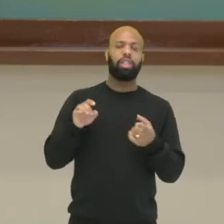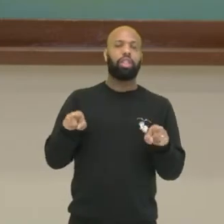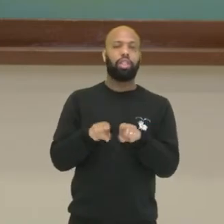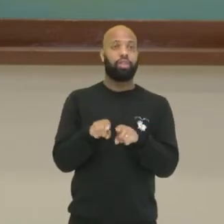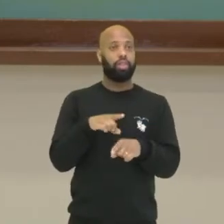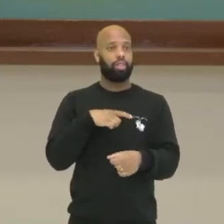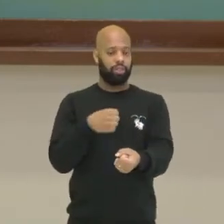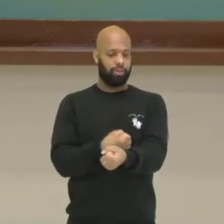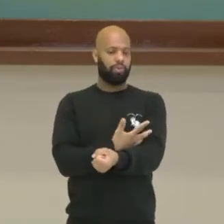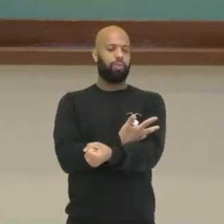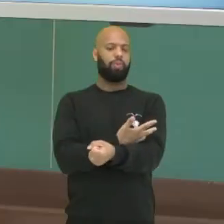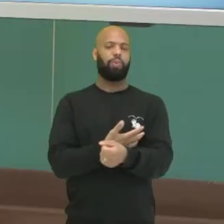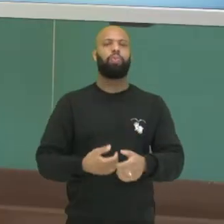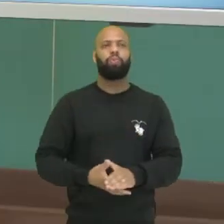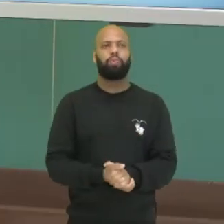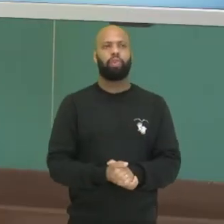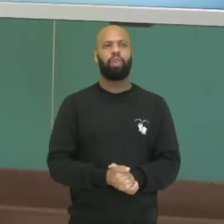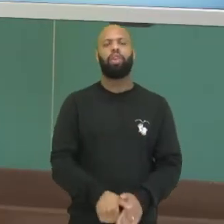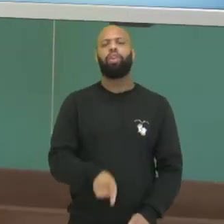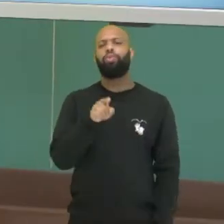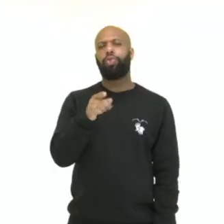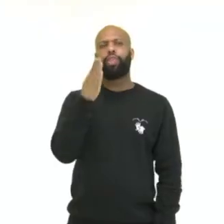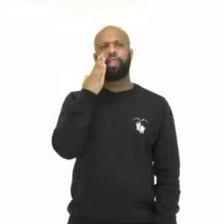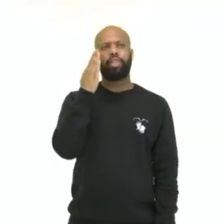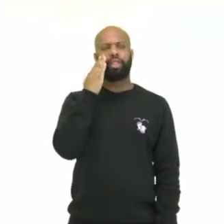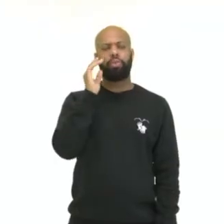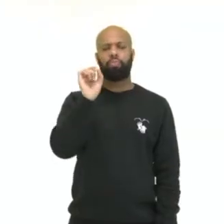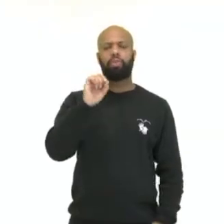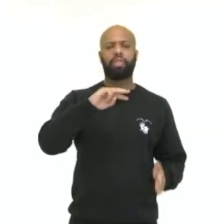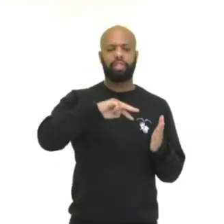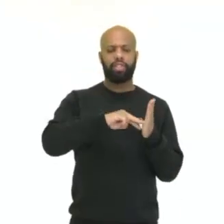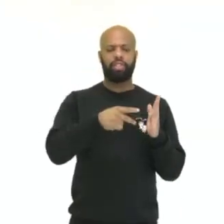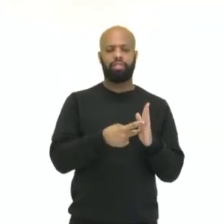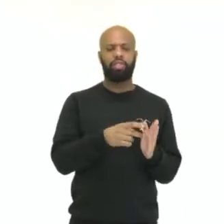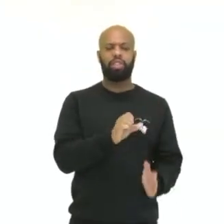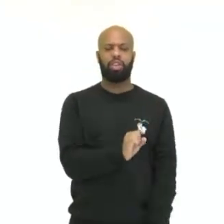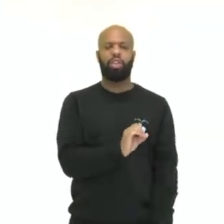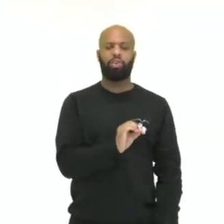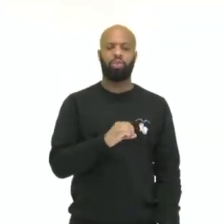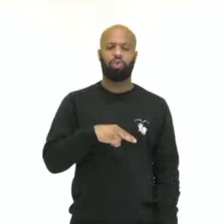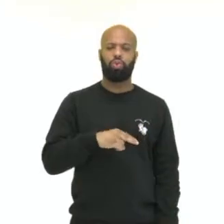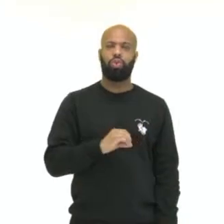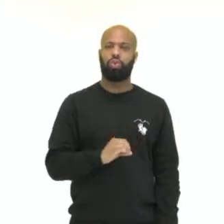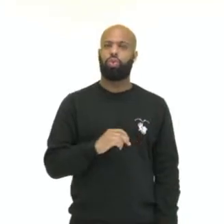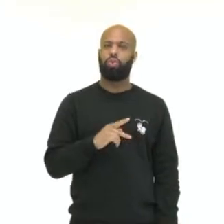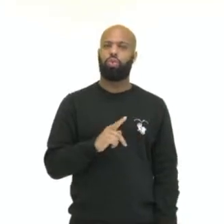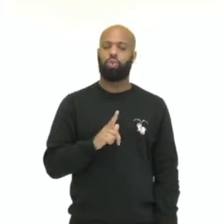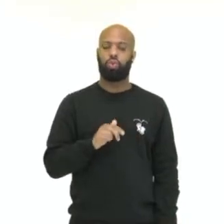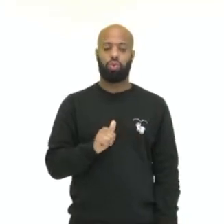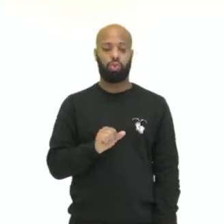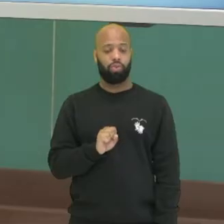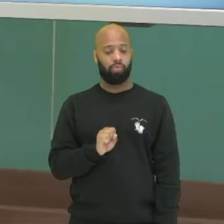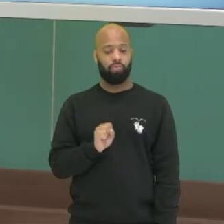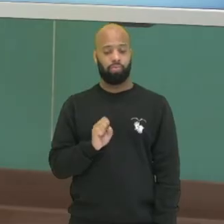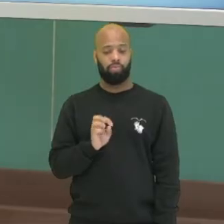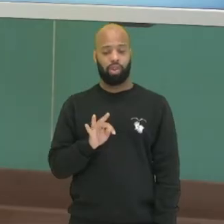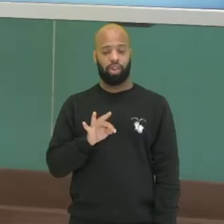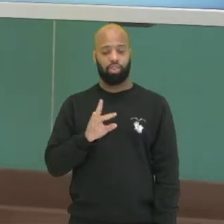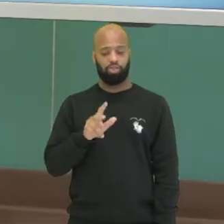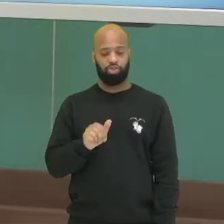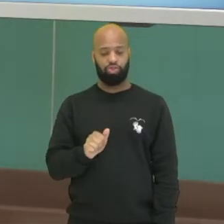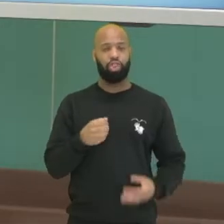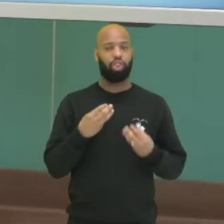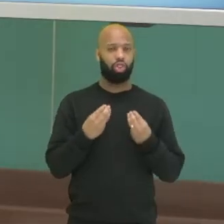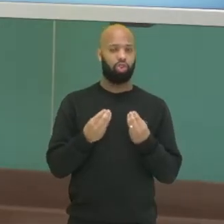emoção. Você sabe o que é sonoplastia e como ela funciona? Pois é, vamos então